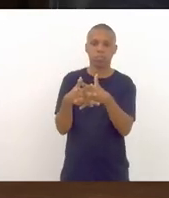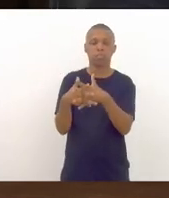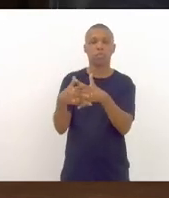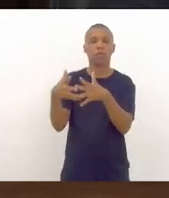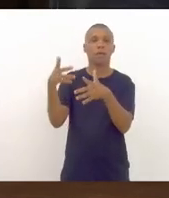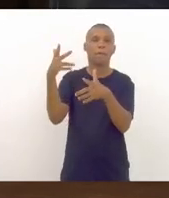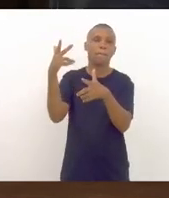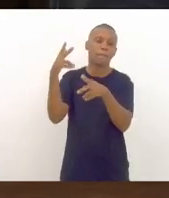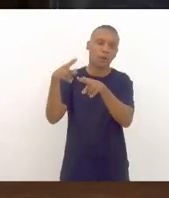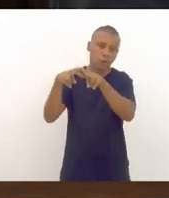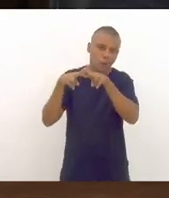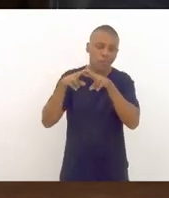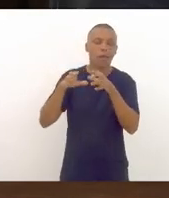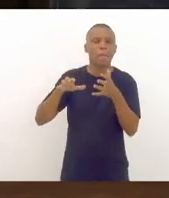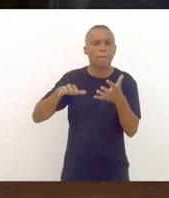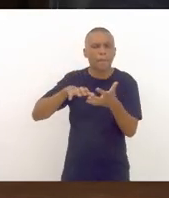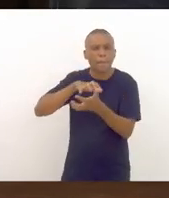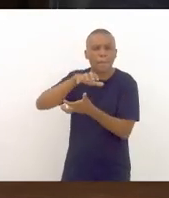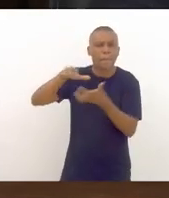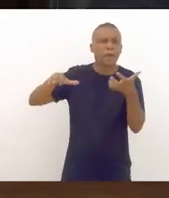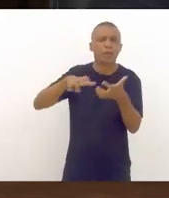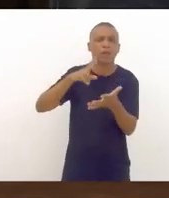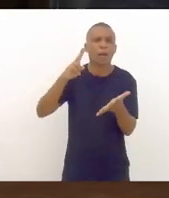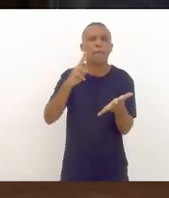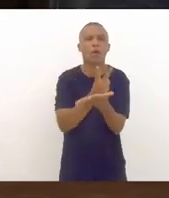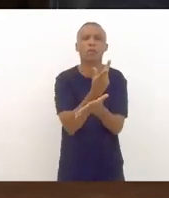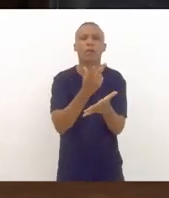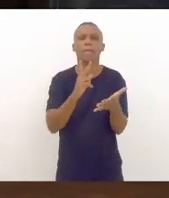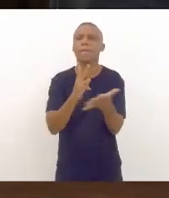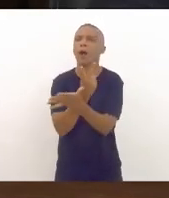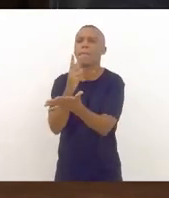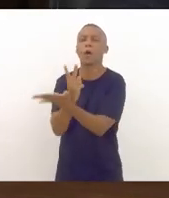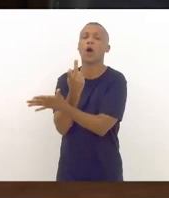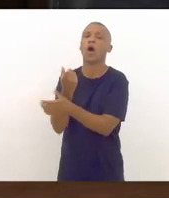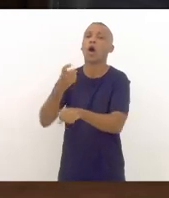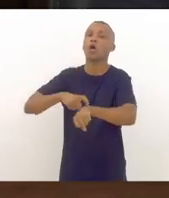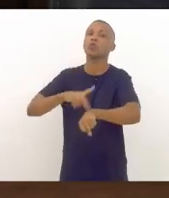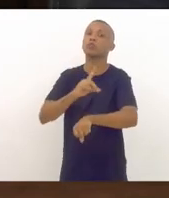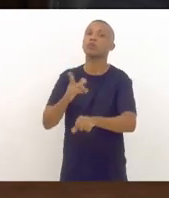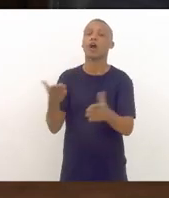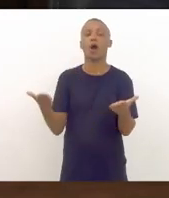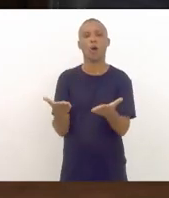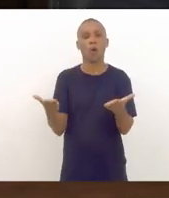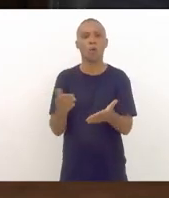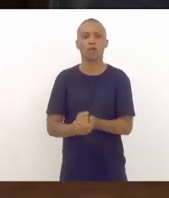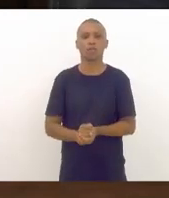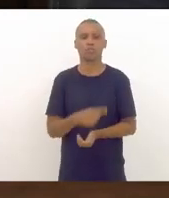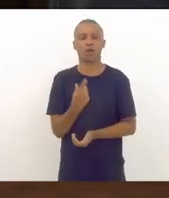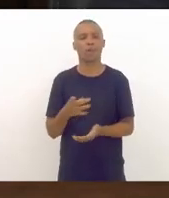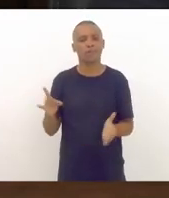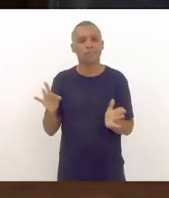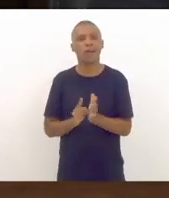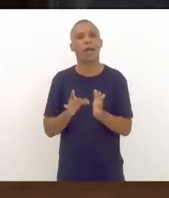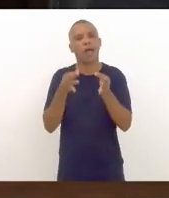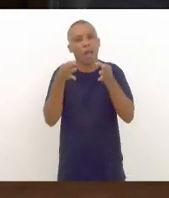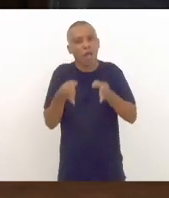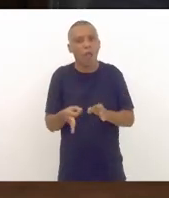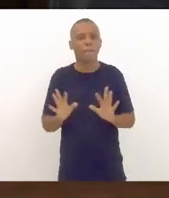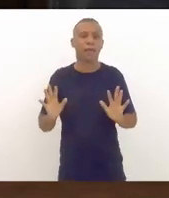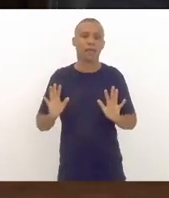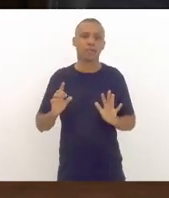pelas paralisações que estão acontecendo, um dia hoje que a gente realmente